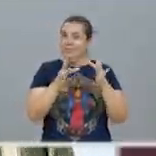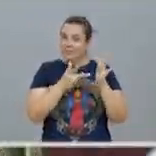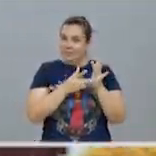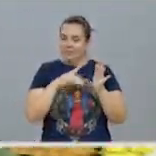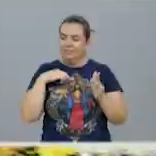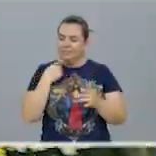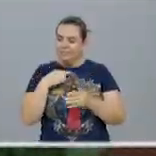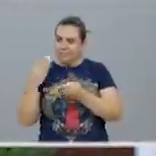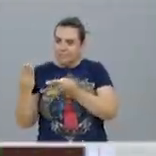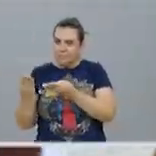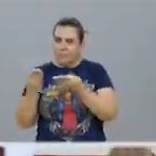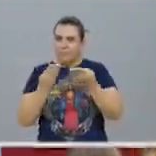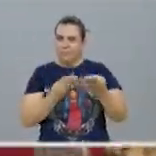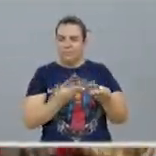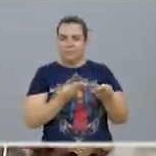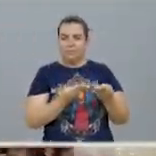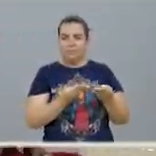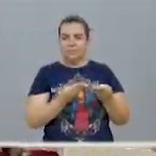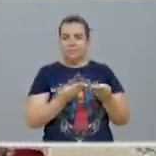convida, Jesus